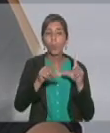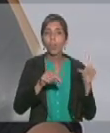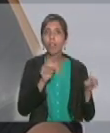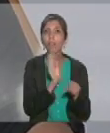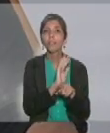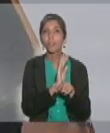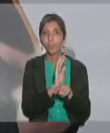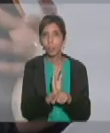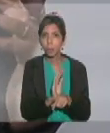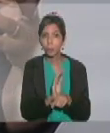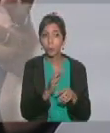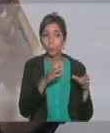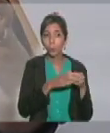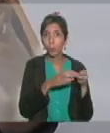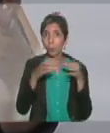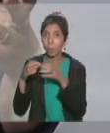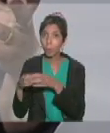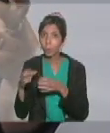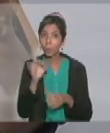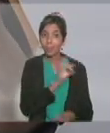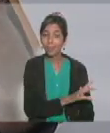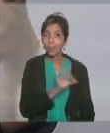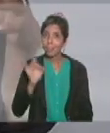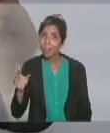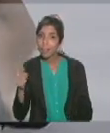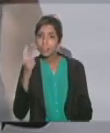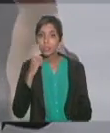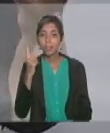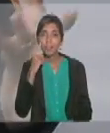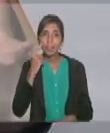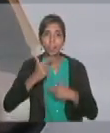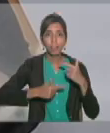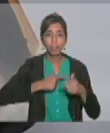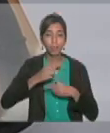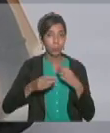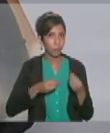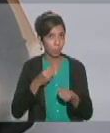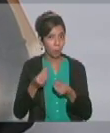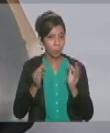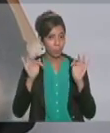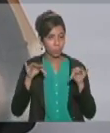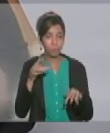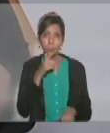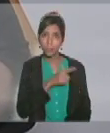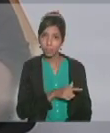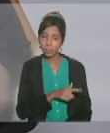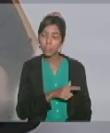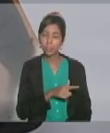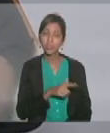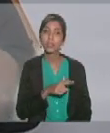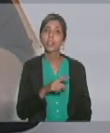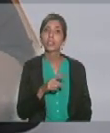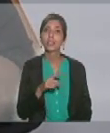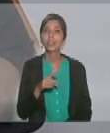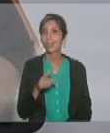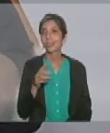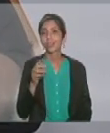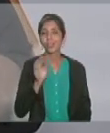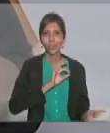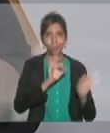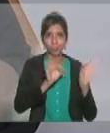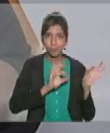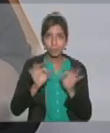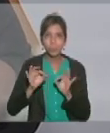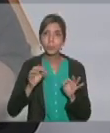dos filmes. Então, cada grupo vai começar a se articular para construir esse produto final. E nessa história